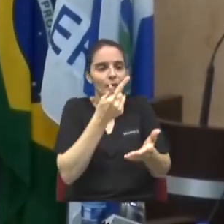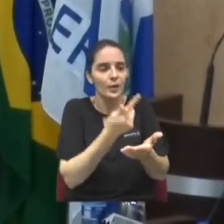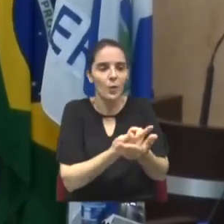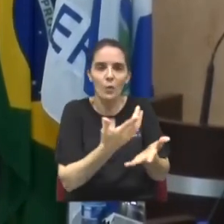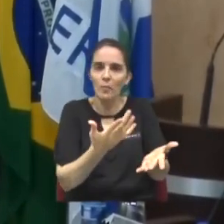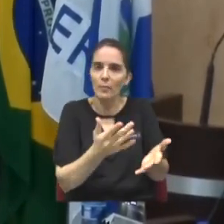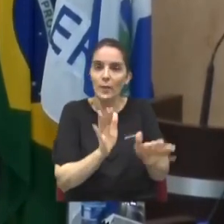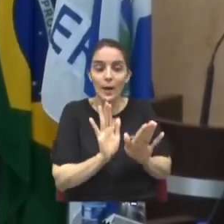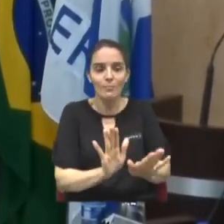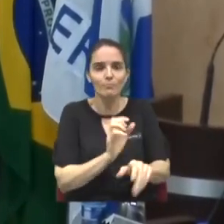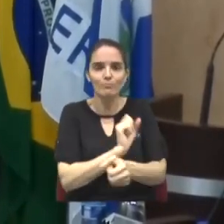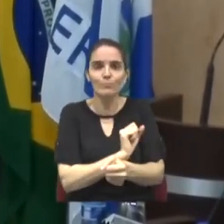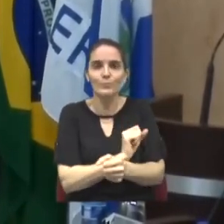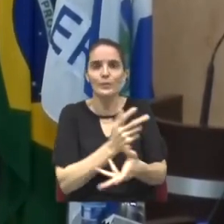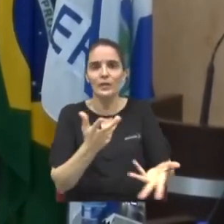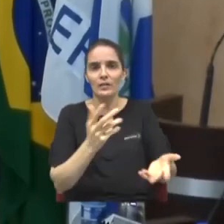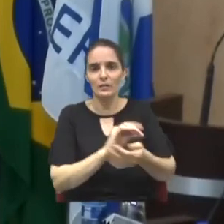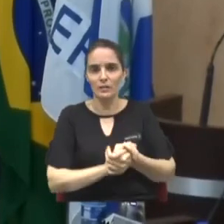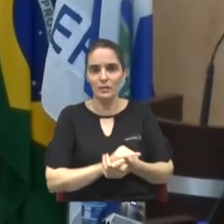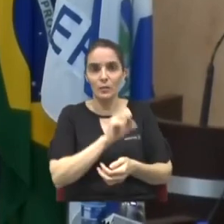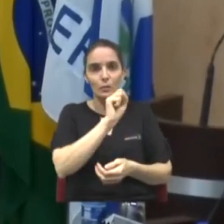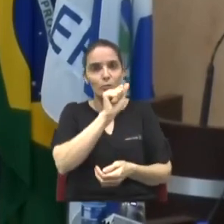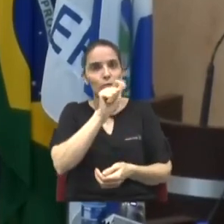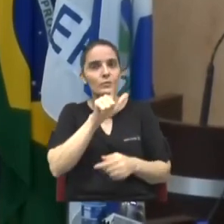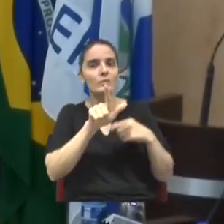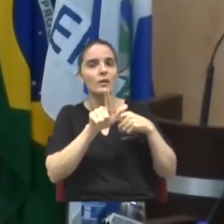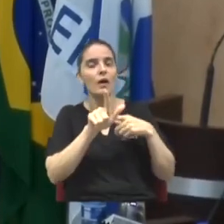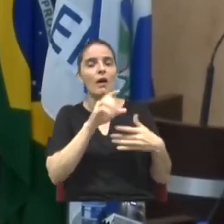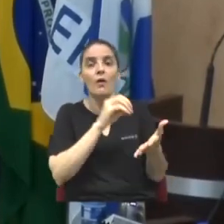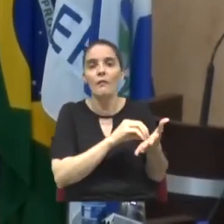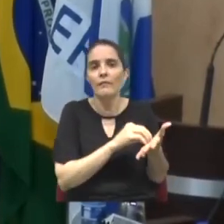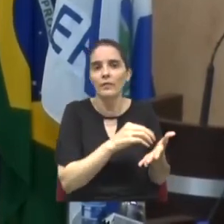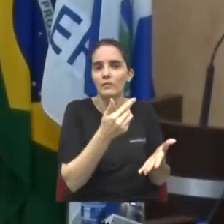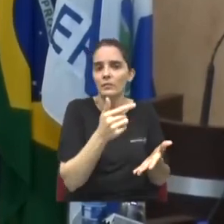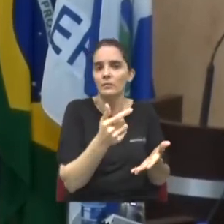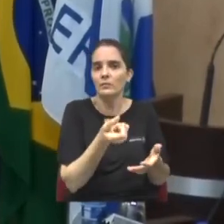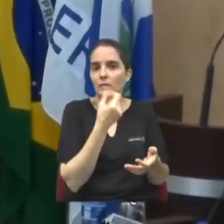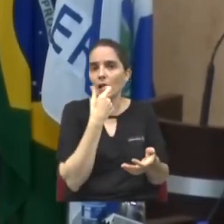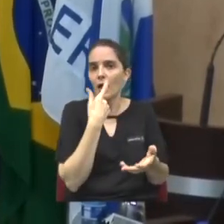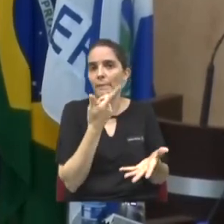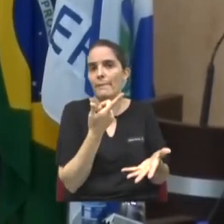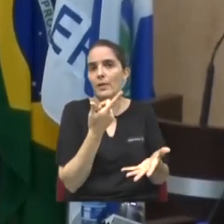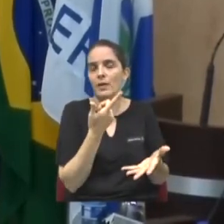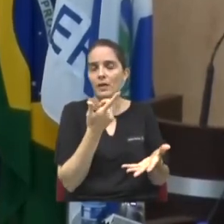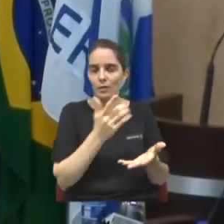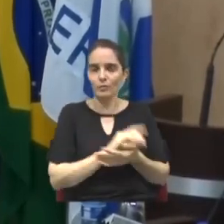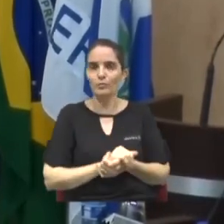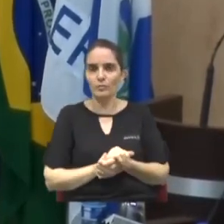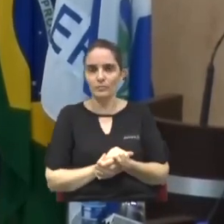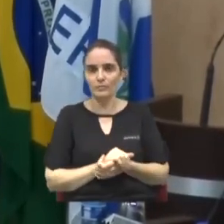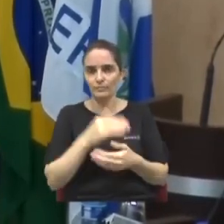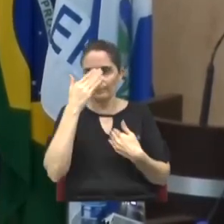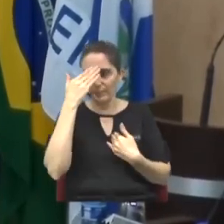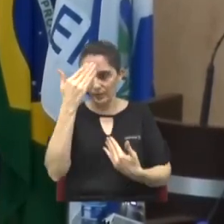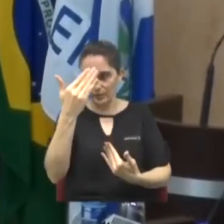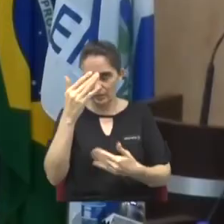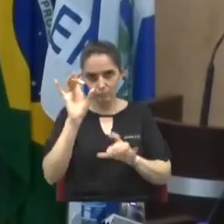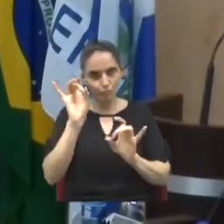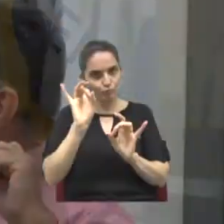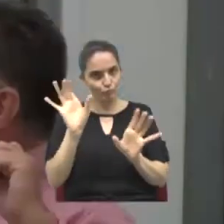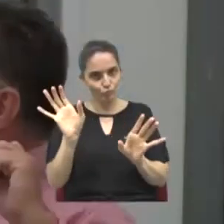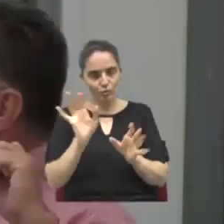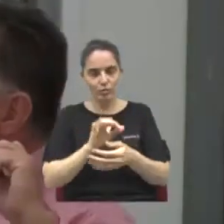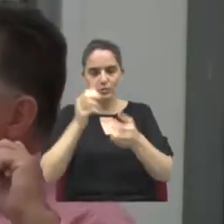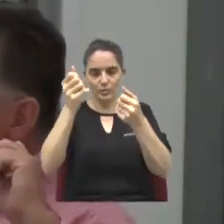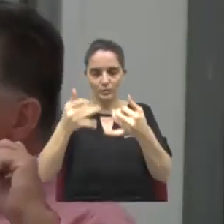Ou casos onde o sal está com dificuldade e não tem no mercado nem nas farmácias. Muito obrigada, é exatamente isso que eu